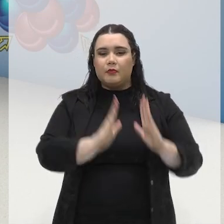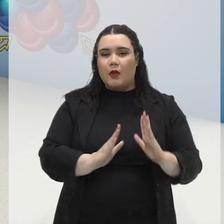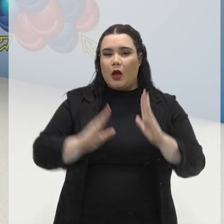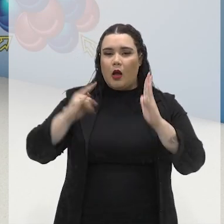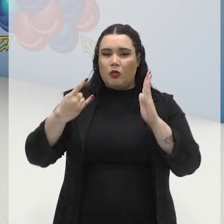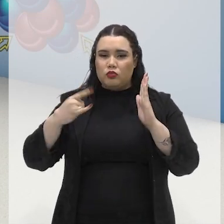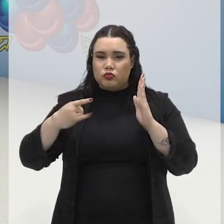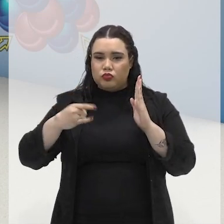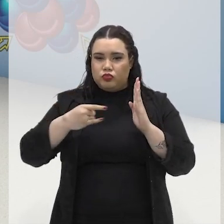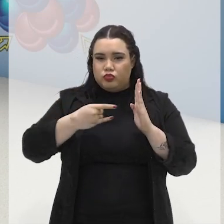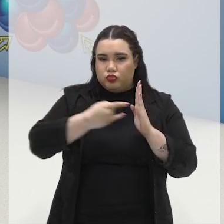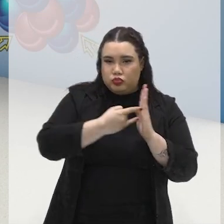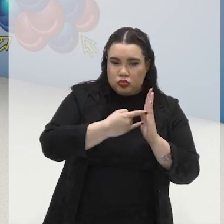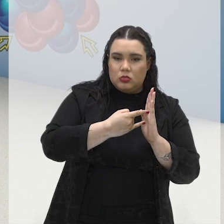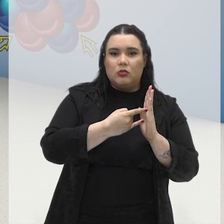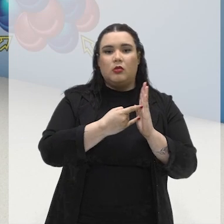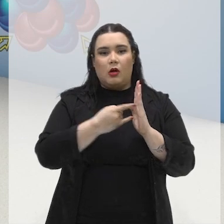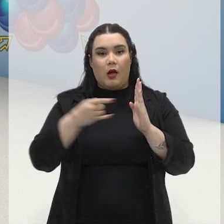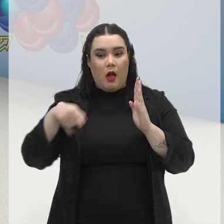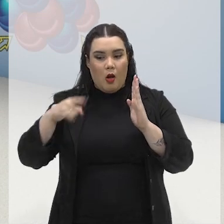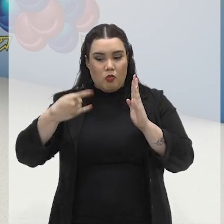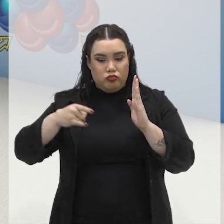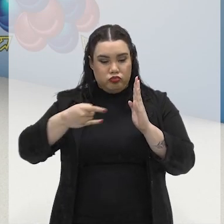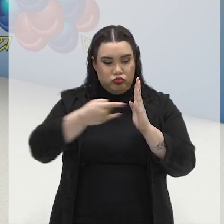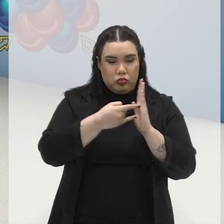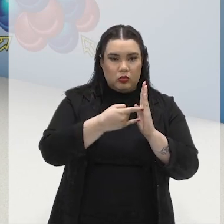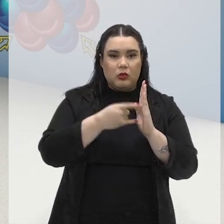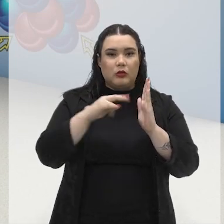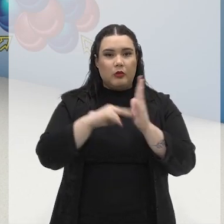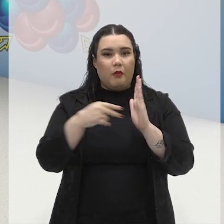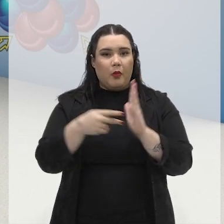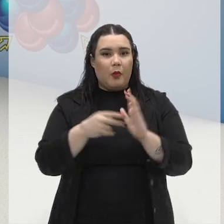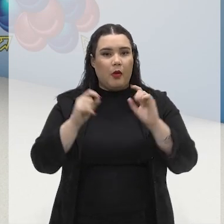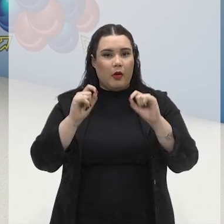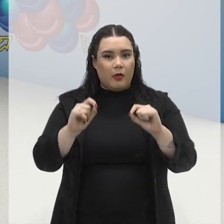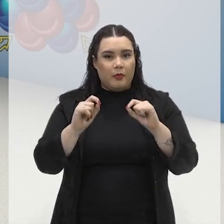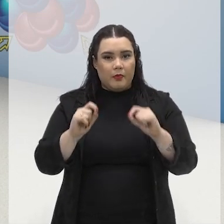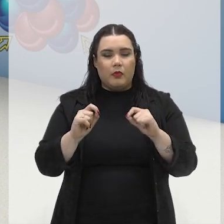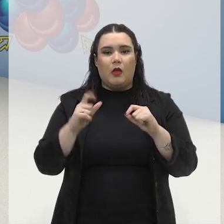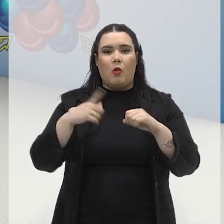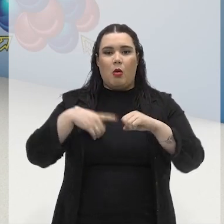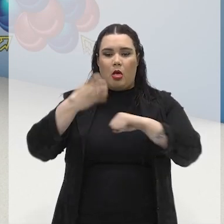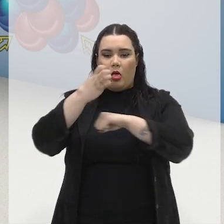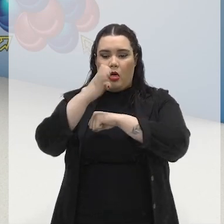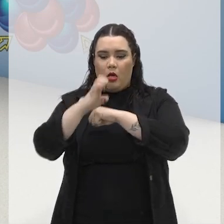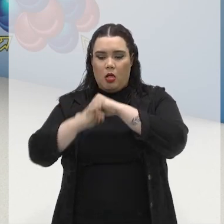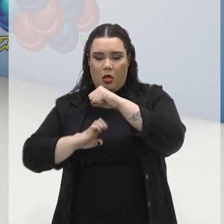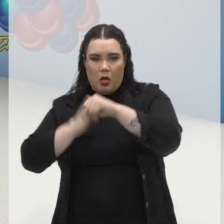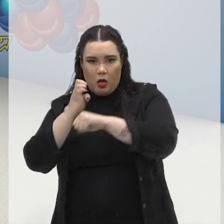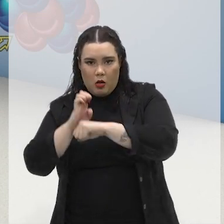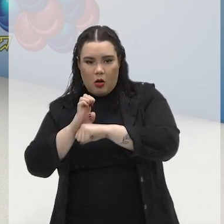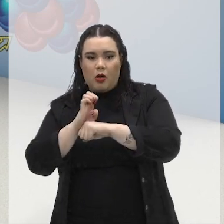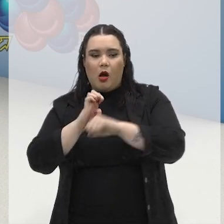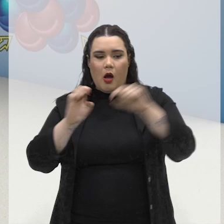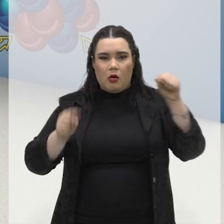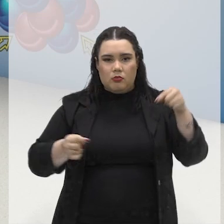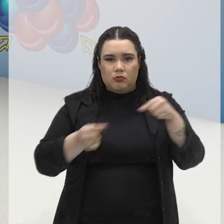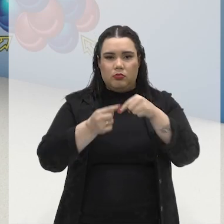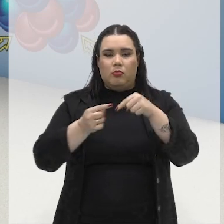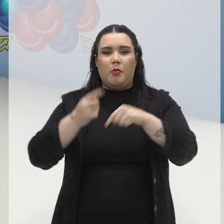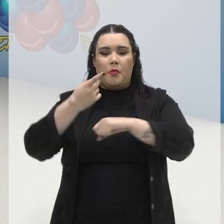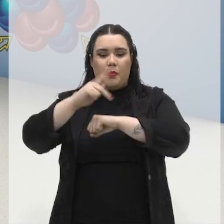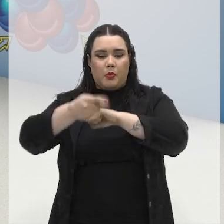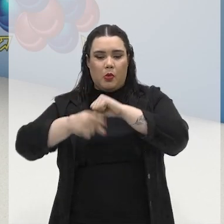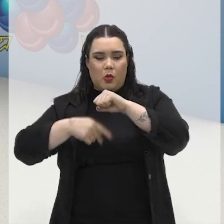entre partículas carregadas, pessoal. Ela é responsável ali por ligar o elétron ao próton, ali ao núcleo